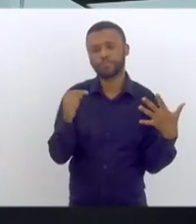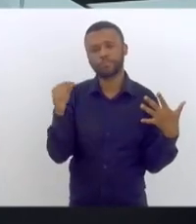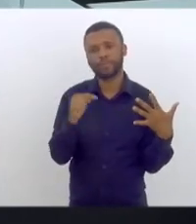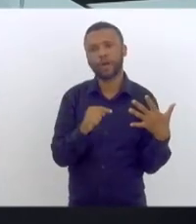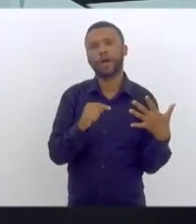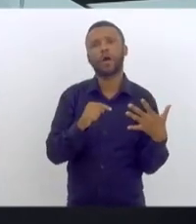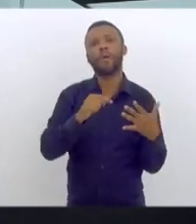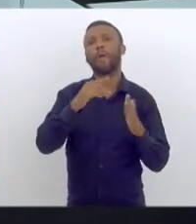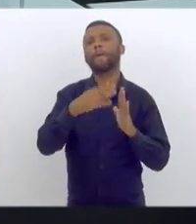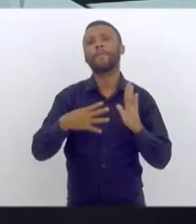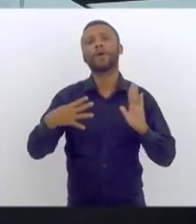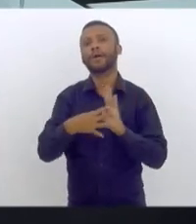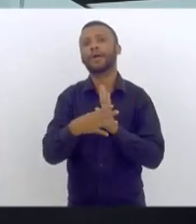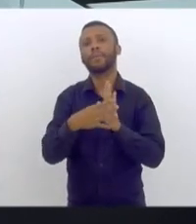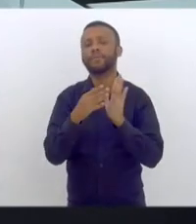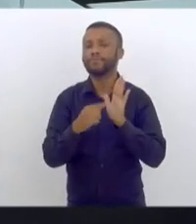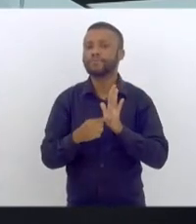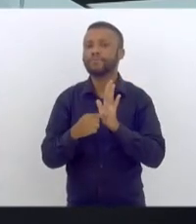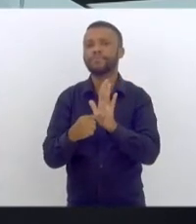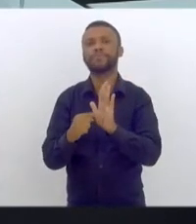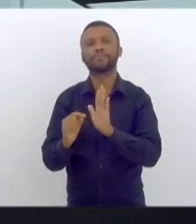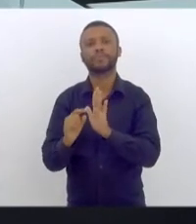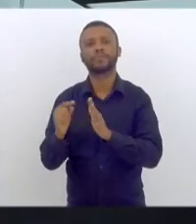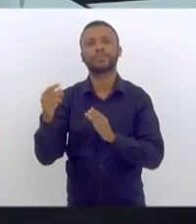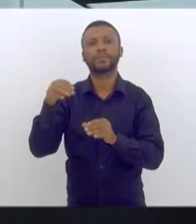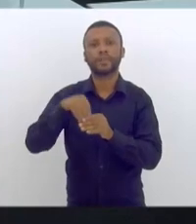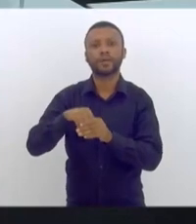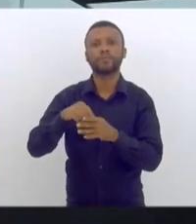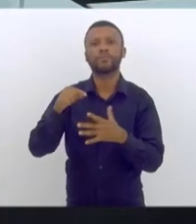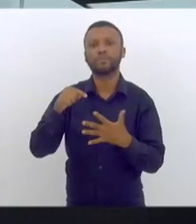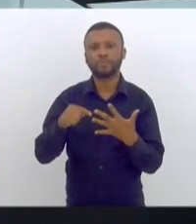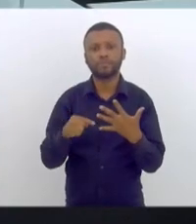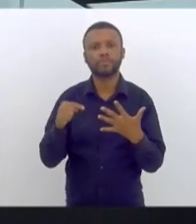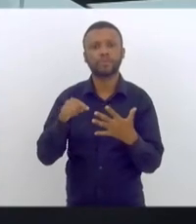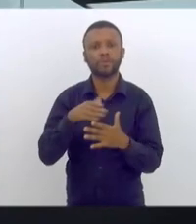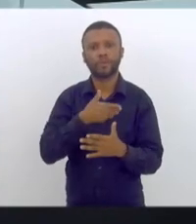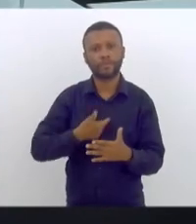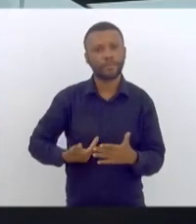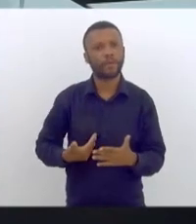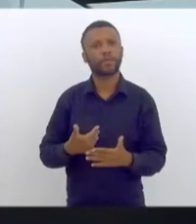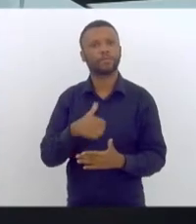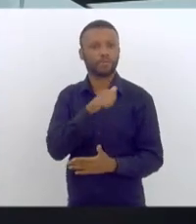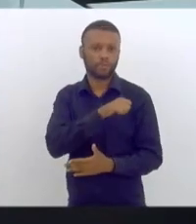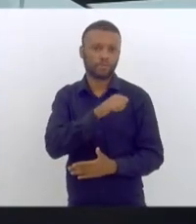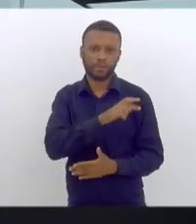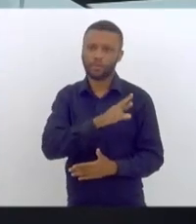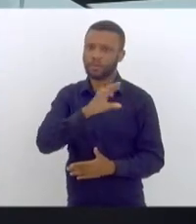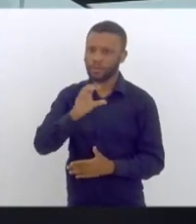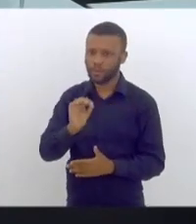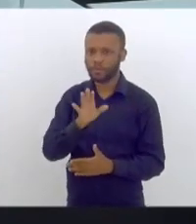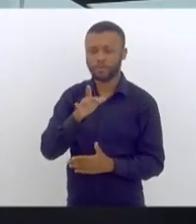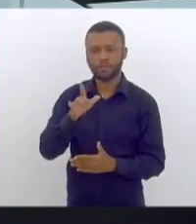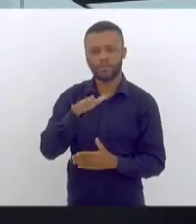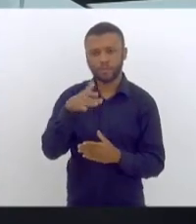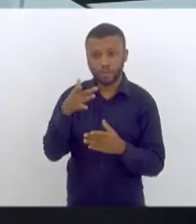né dentro de todas as campanhas que o governo do estado já desenvolve por exemplo através especialmente da secretaria